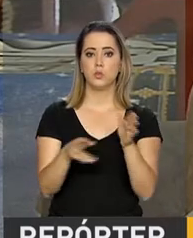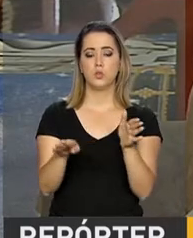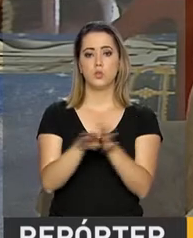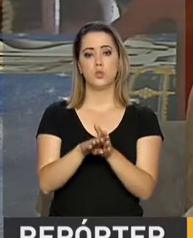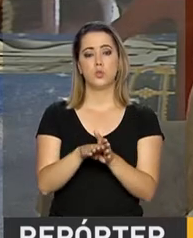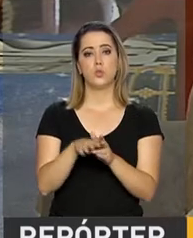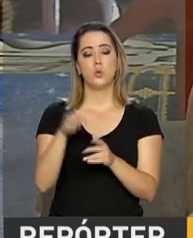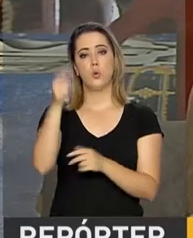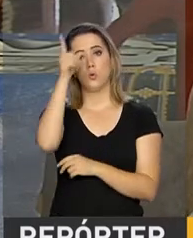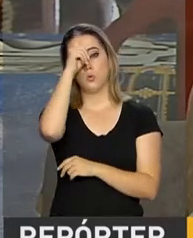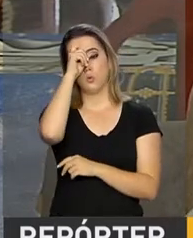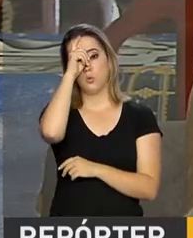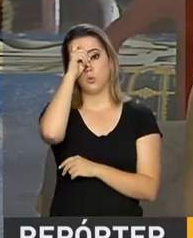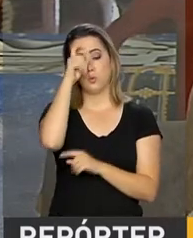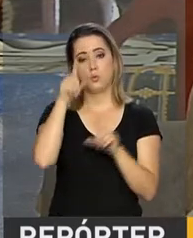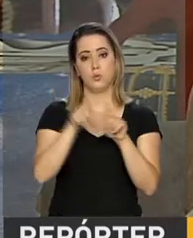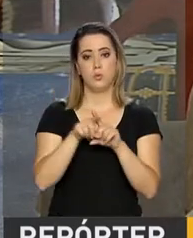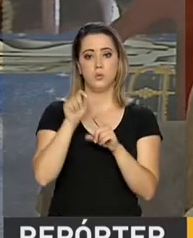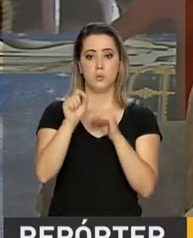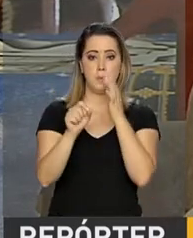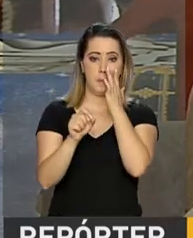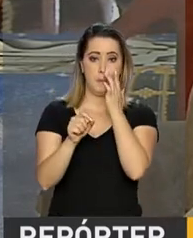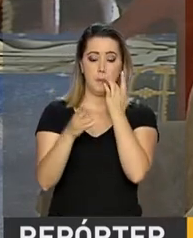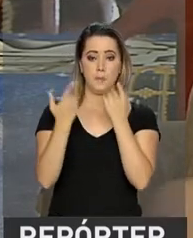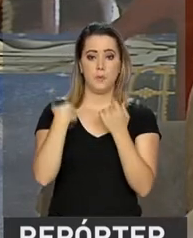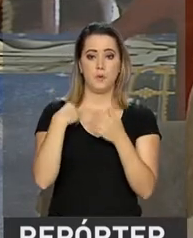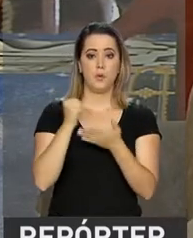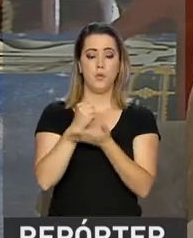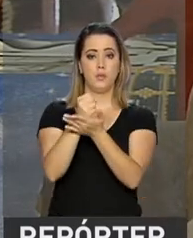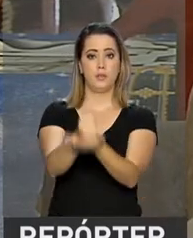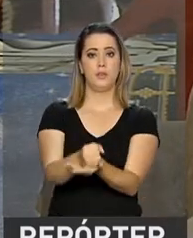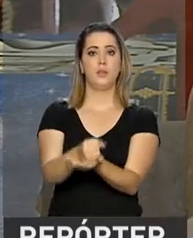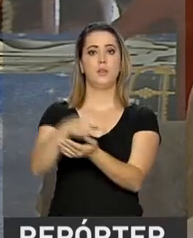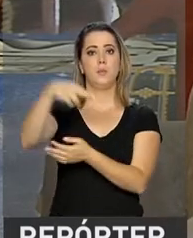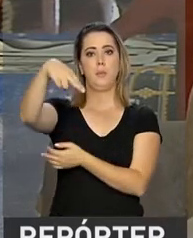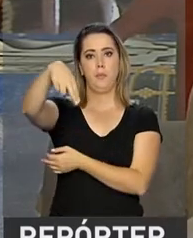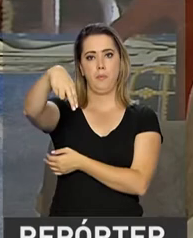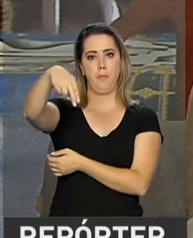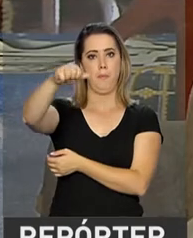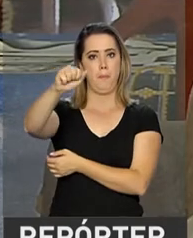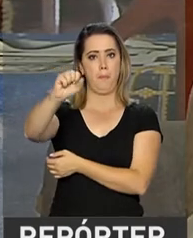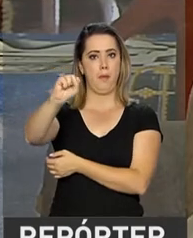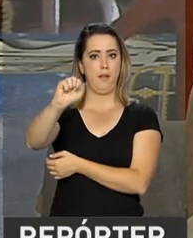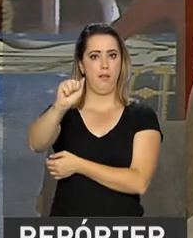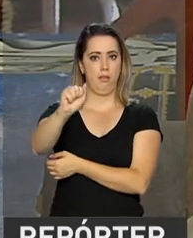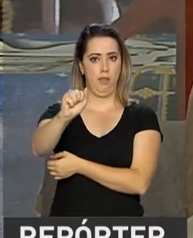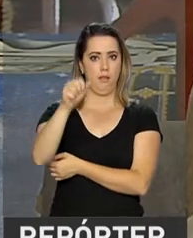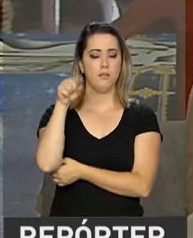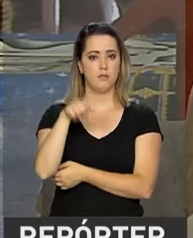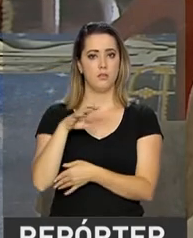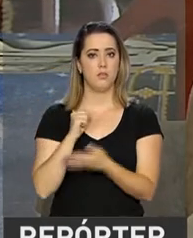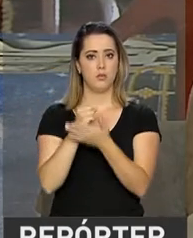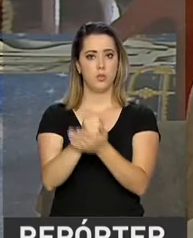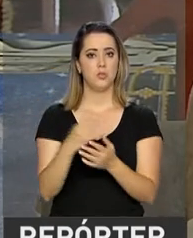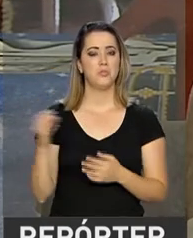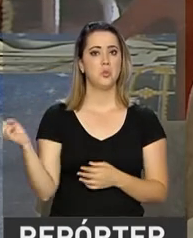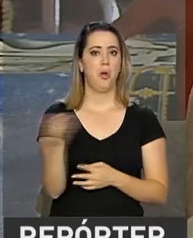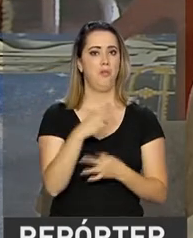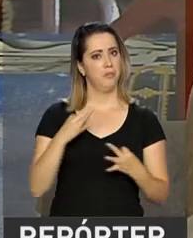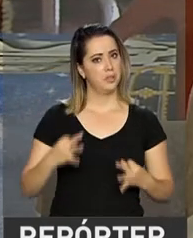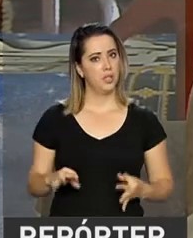até, quer dizer, foi que passaram para mim através de doação, e uma máquina em